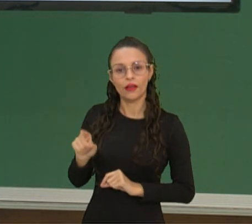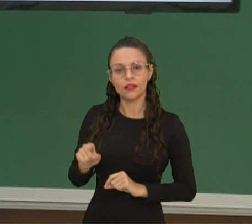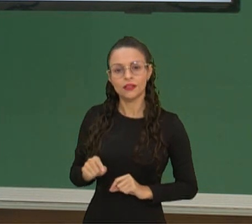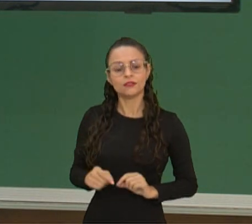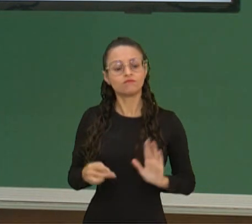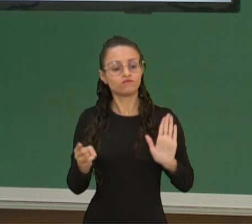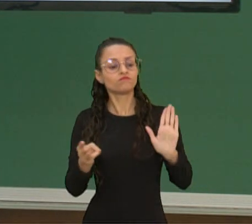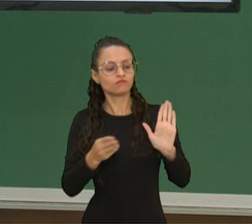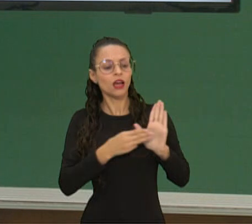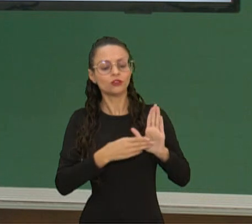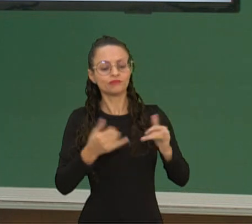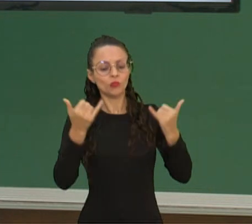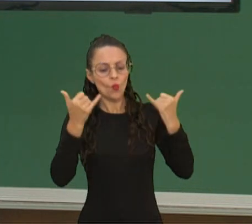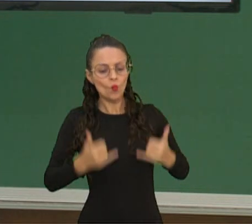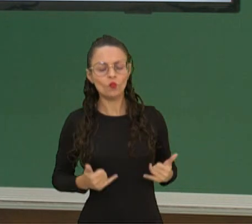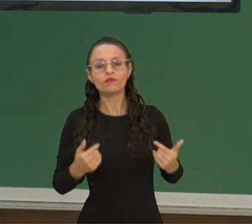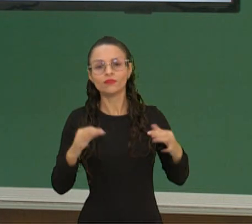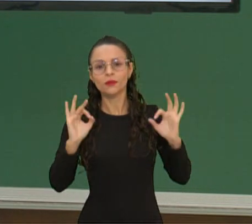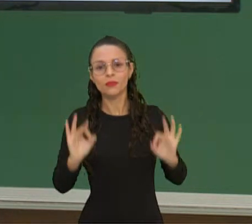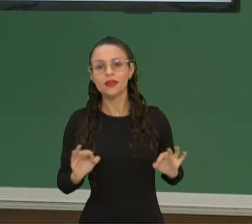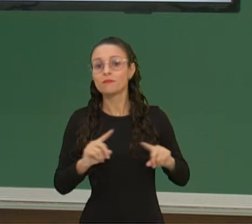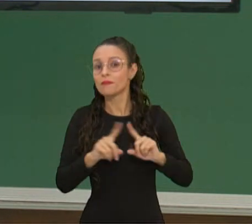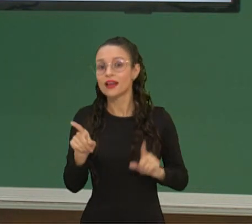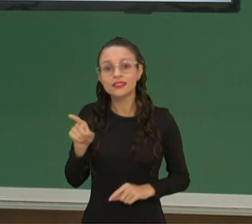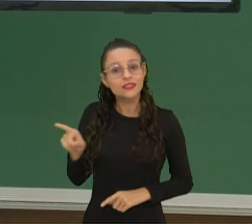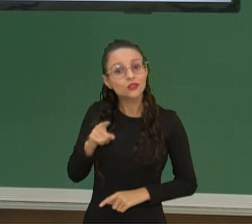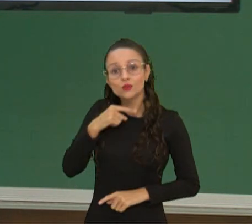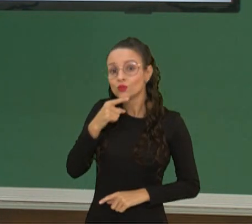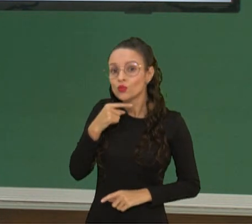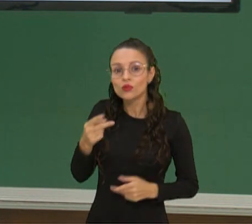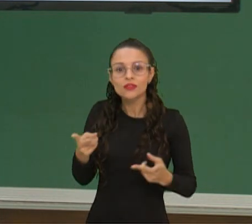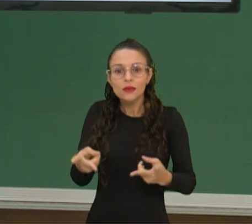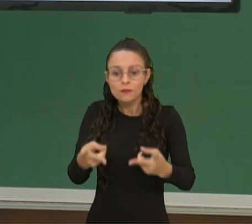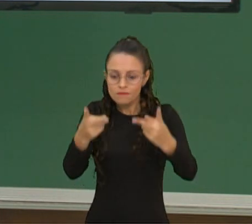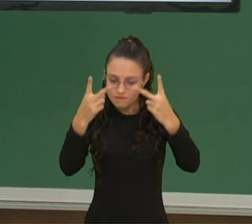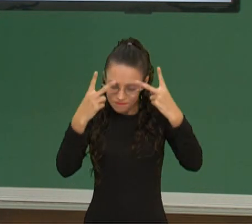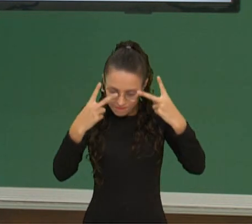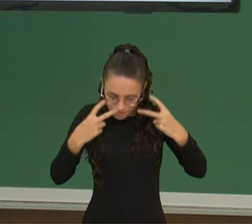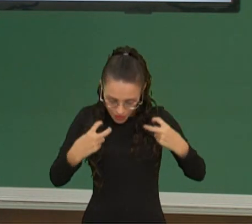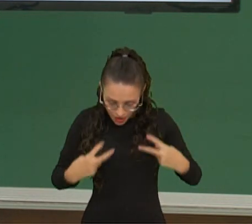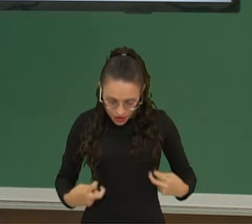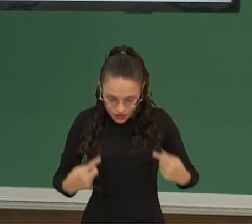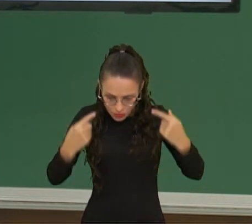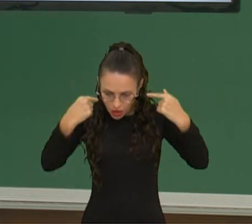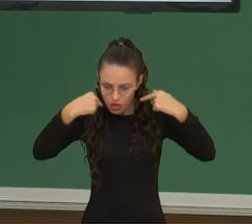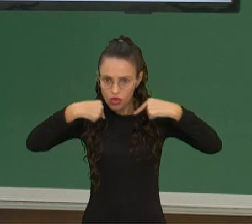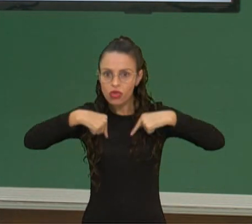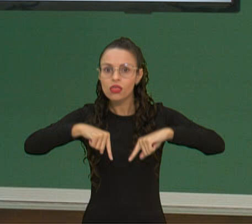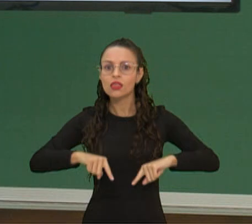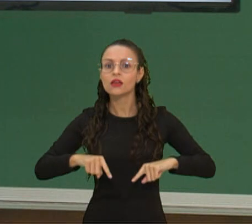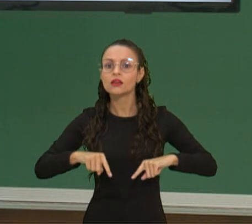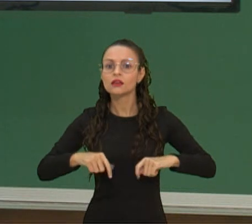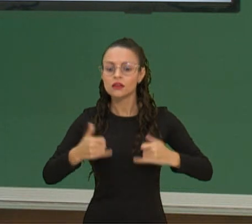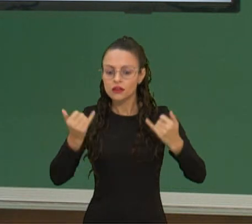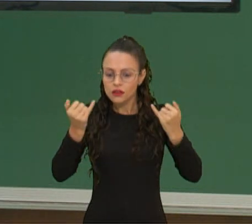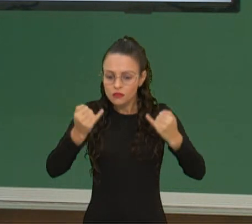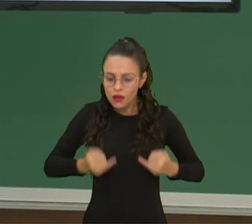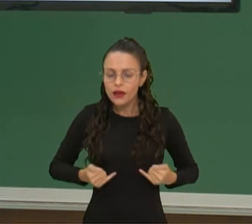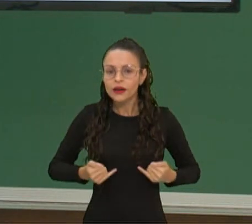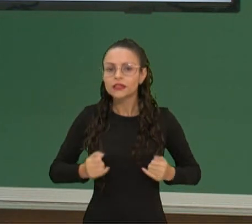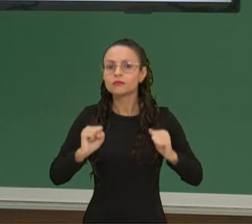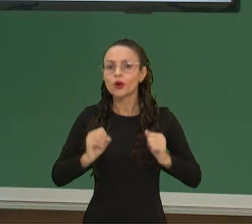assume que está magra mas ela não consegue perceber o quanto a sua magreza vai implicar